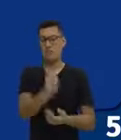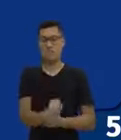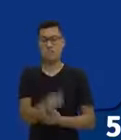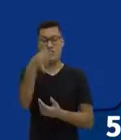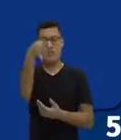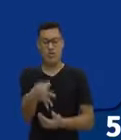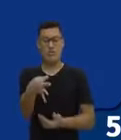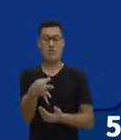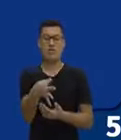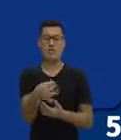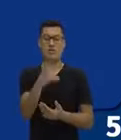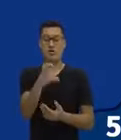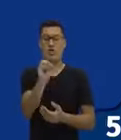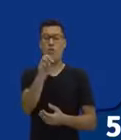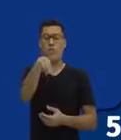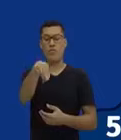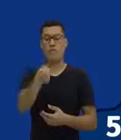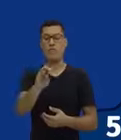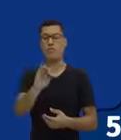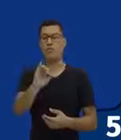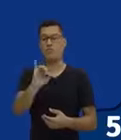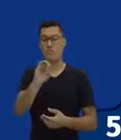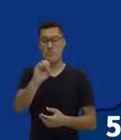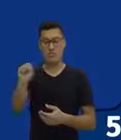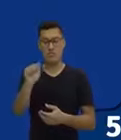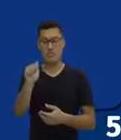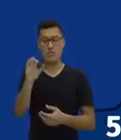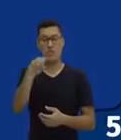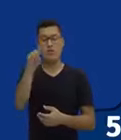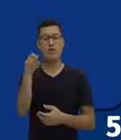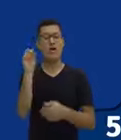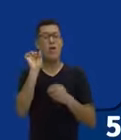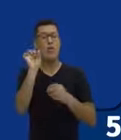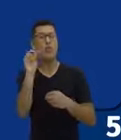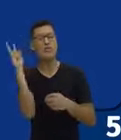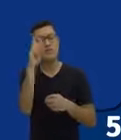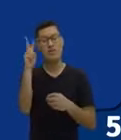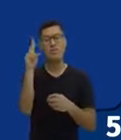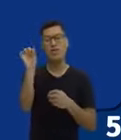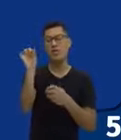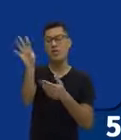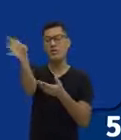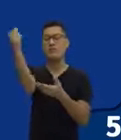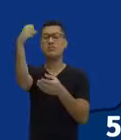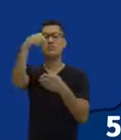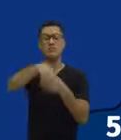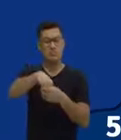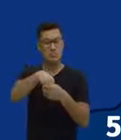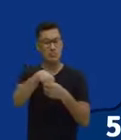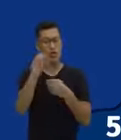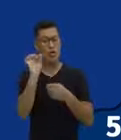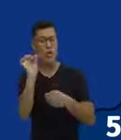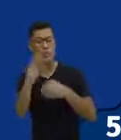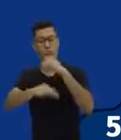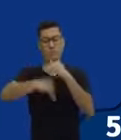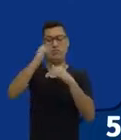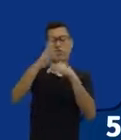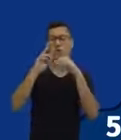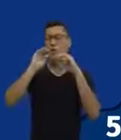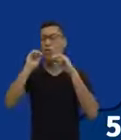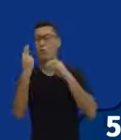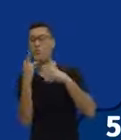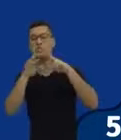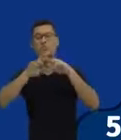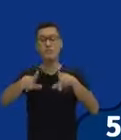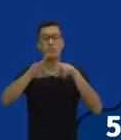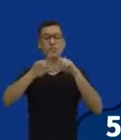ganhava comissão por cada camisa. E o que vai representar, o que vai trazer para a gente esse crescimento, ou então essa variação no valor que ele